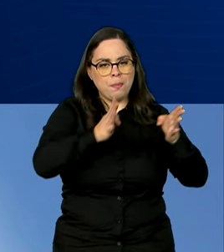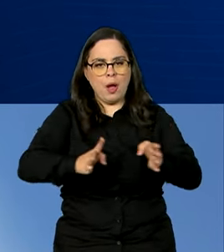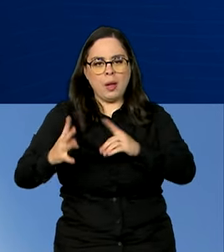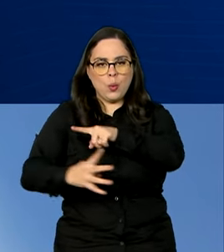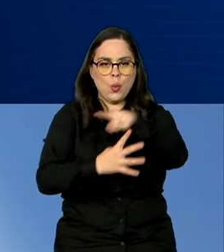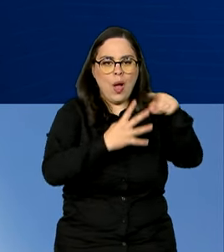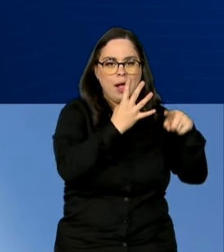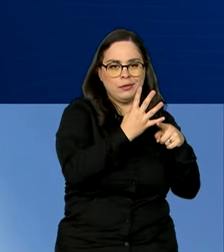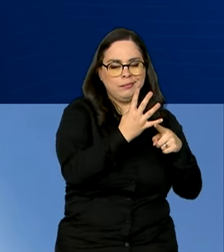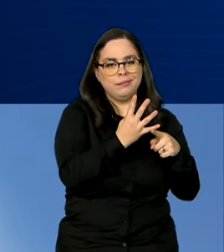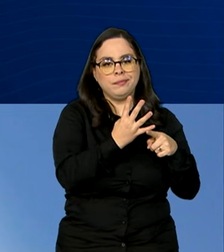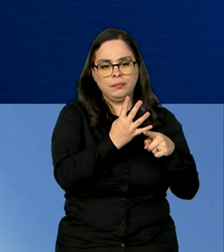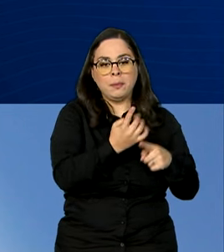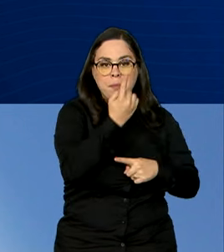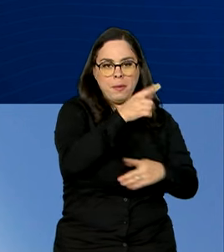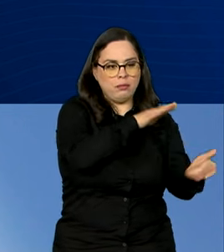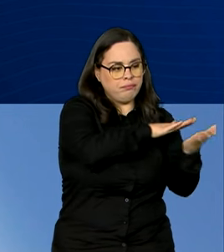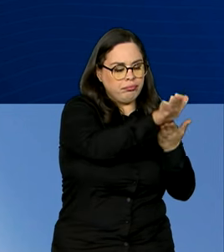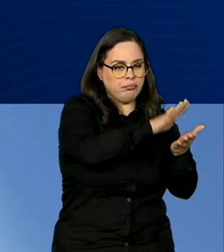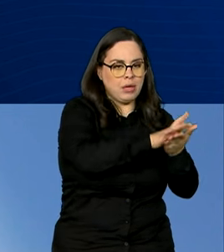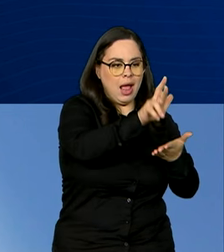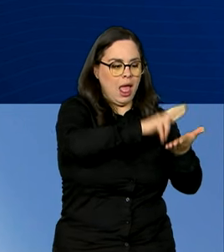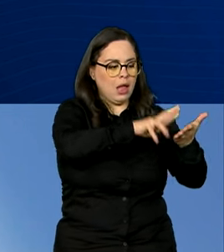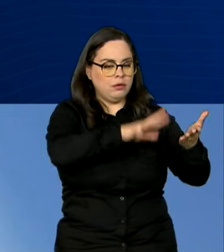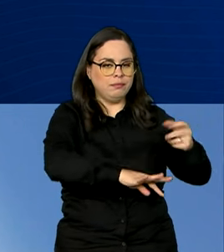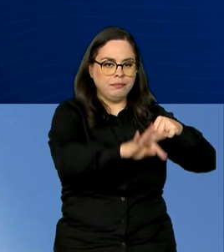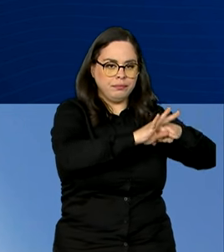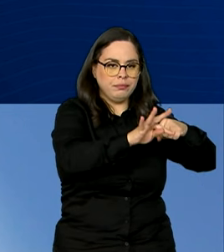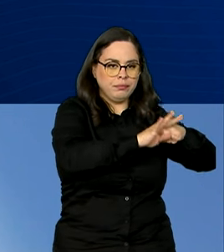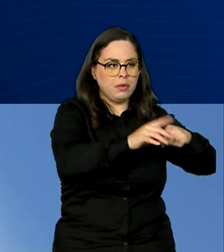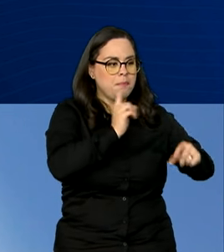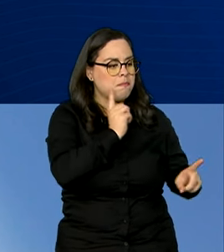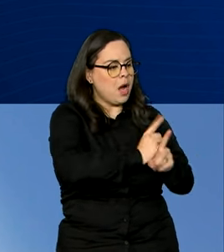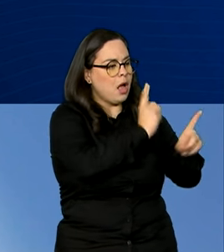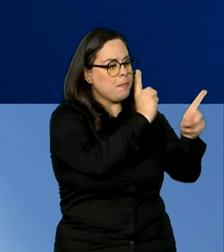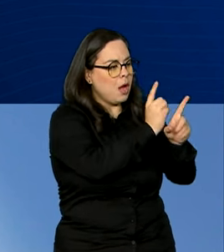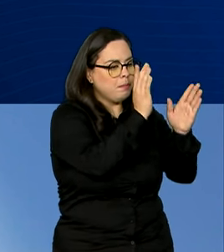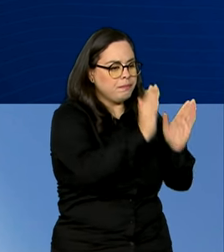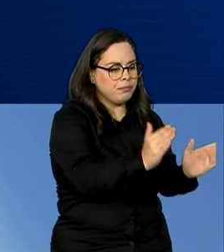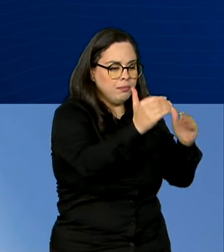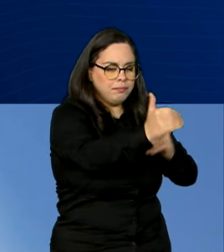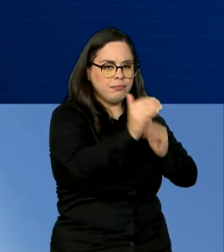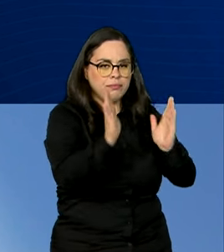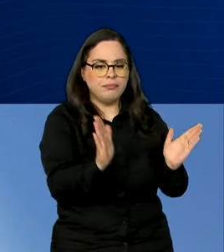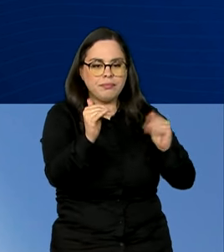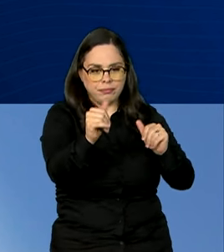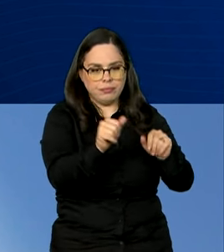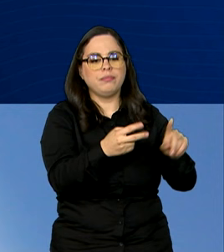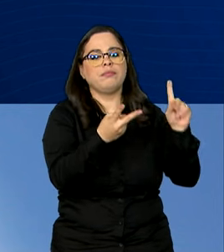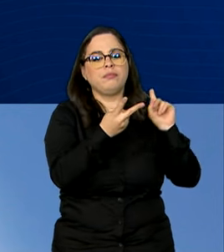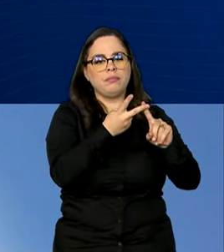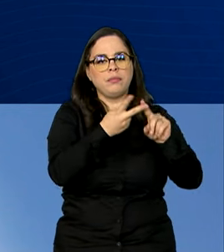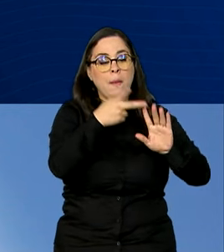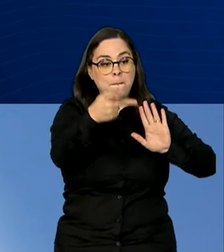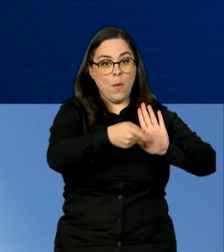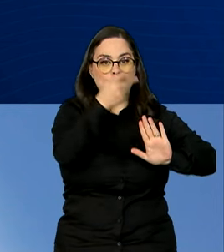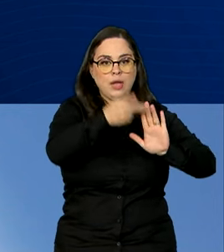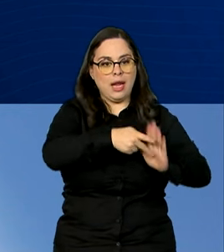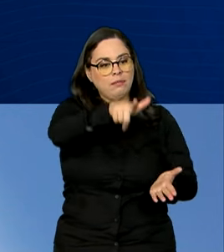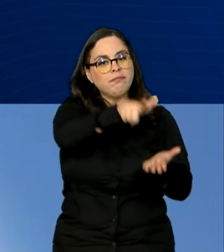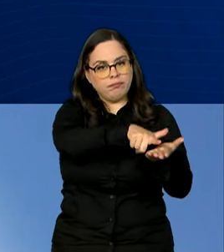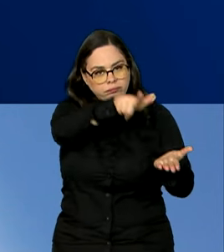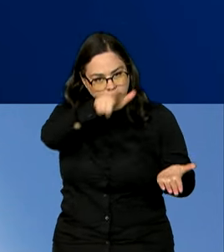fases. A publicação do relatório técnico de identificação e delimitação, a portaria de